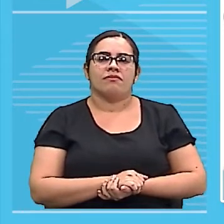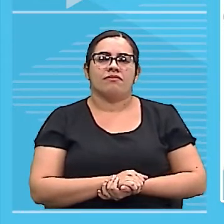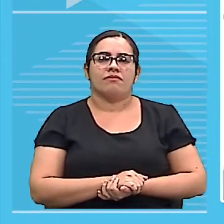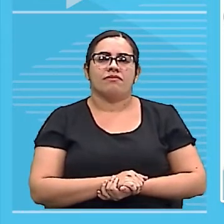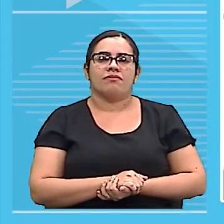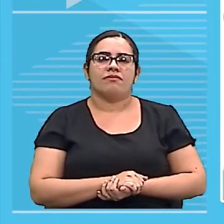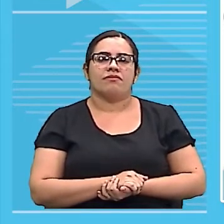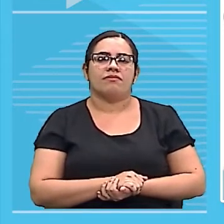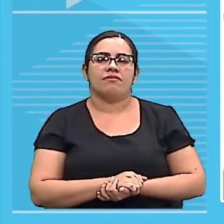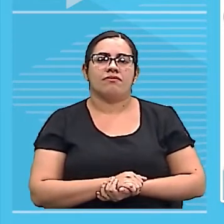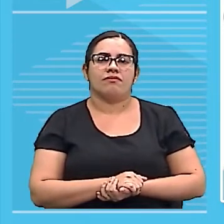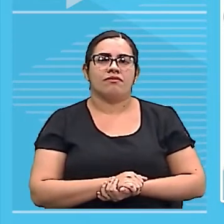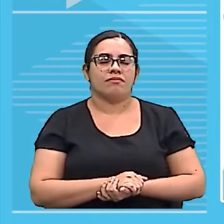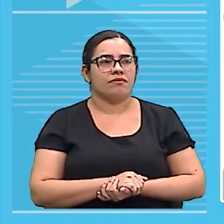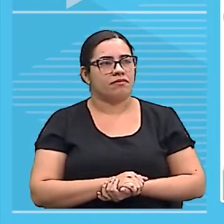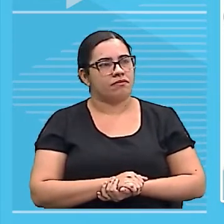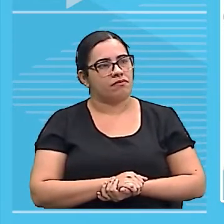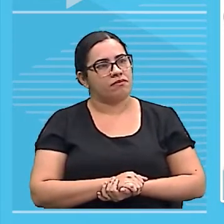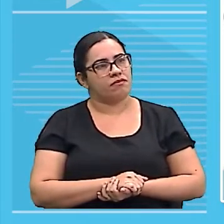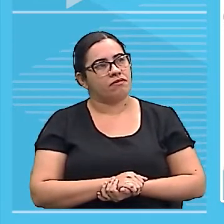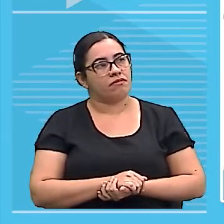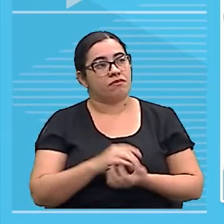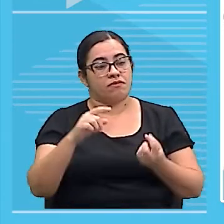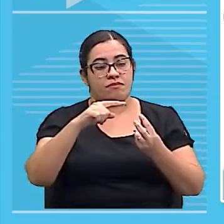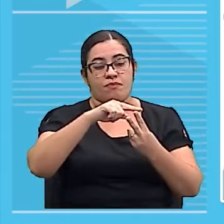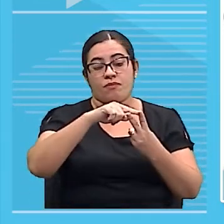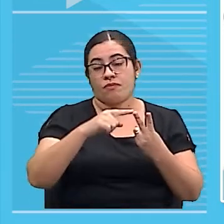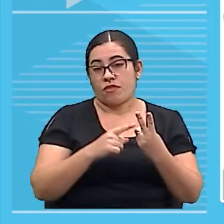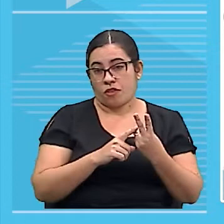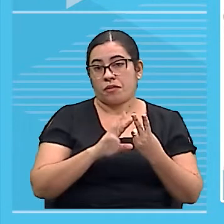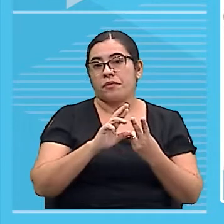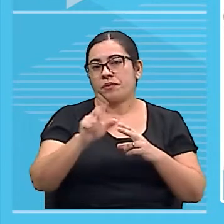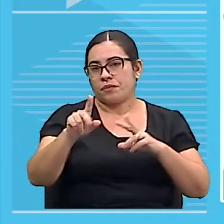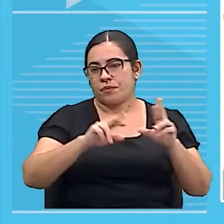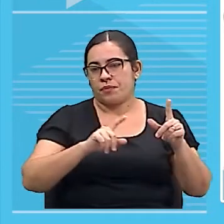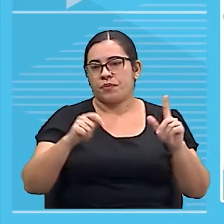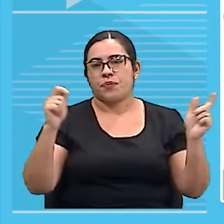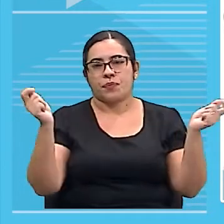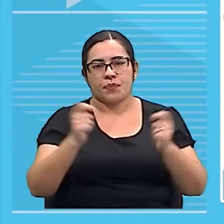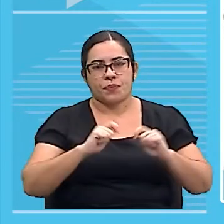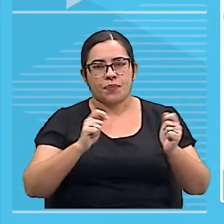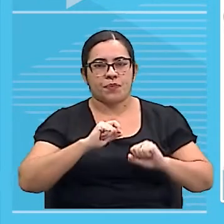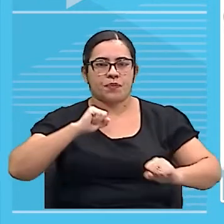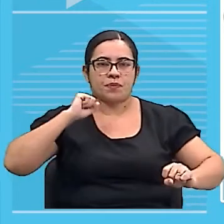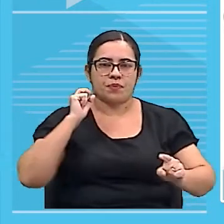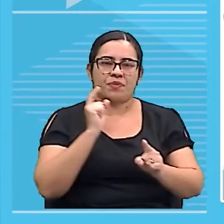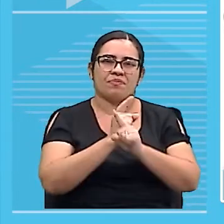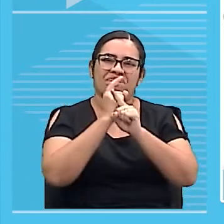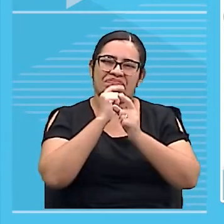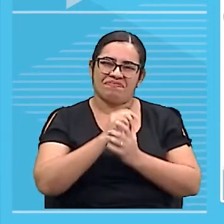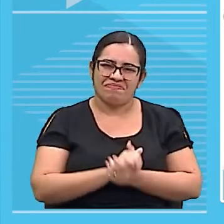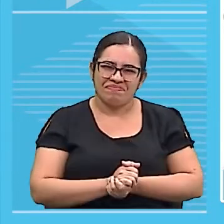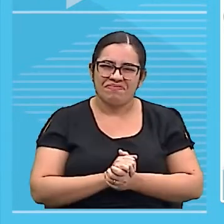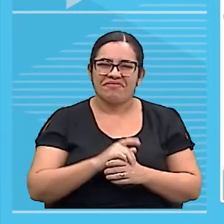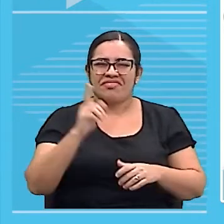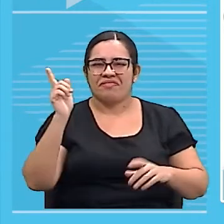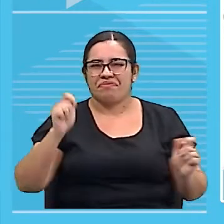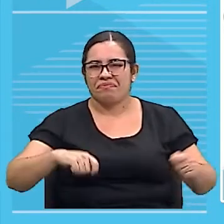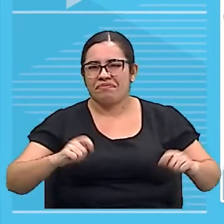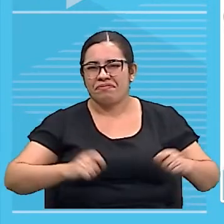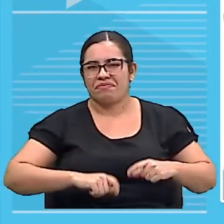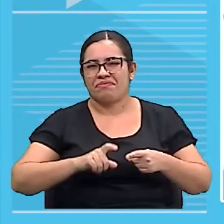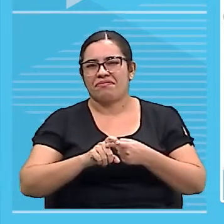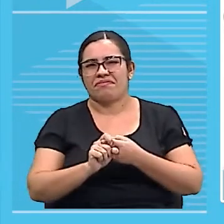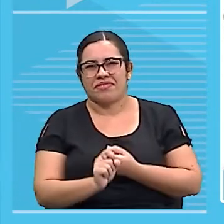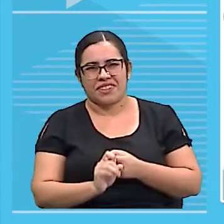bom então você tem duas formas diferentes de encontrar a resistência equivalente